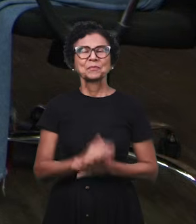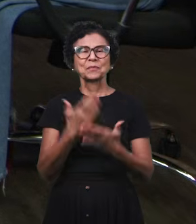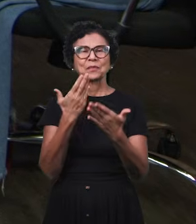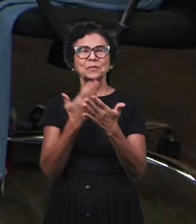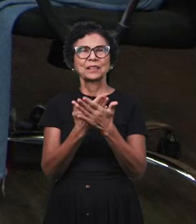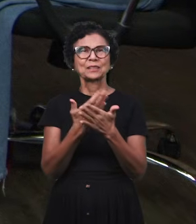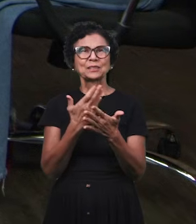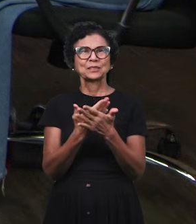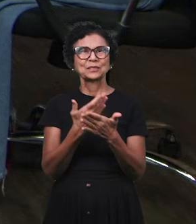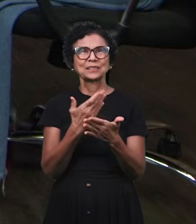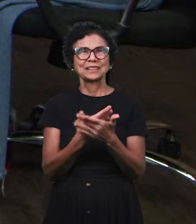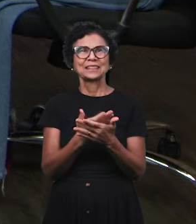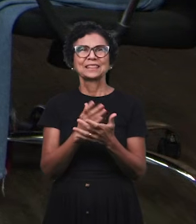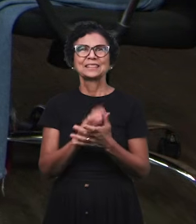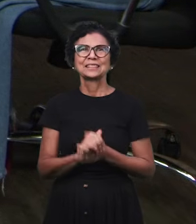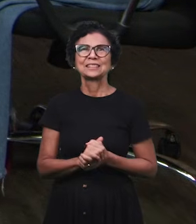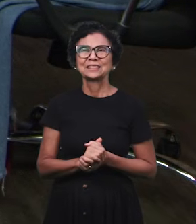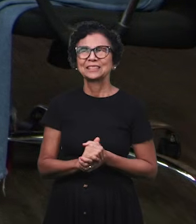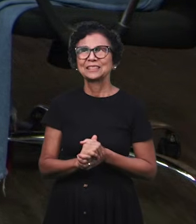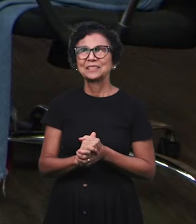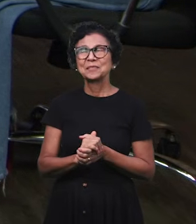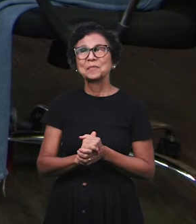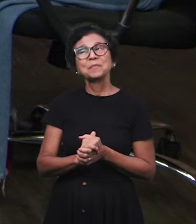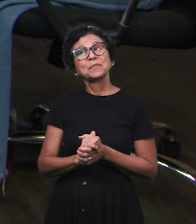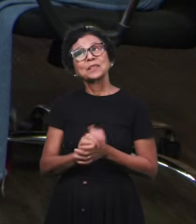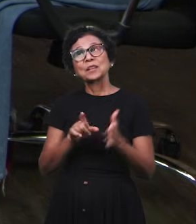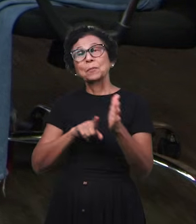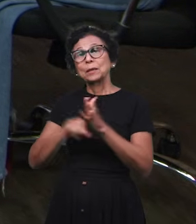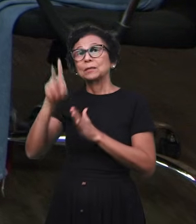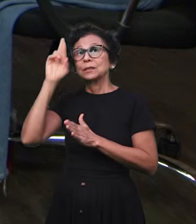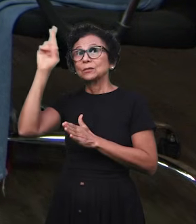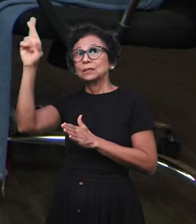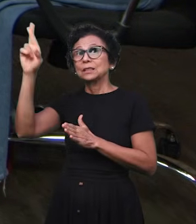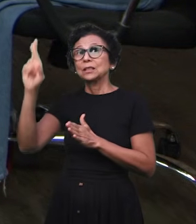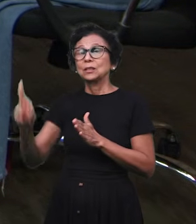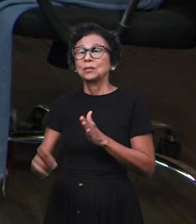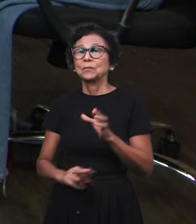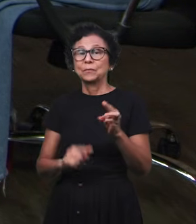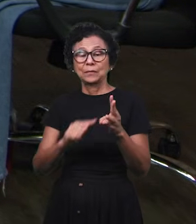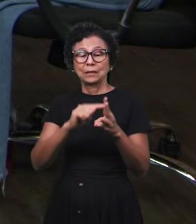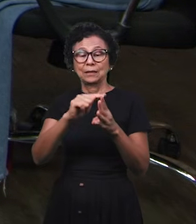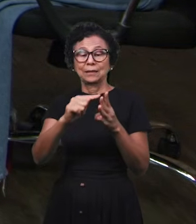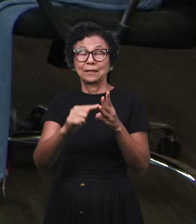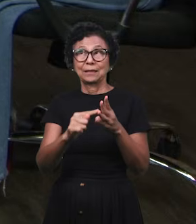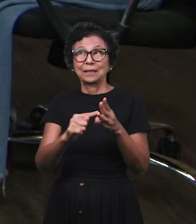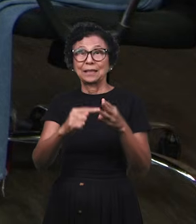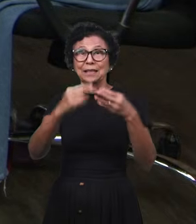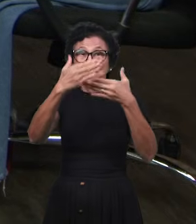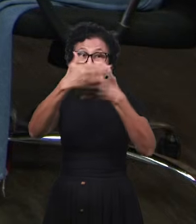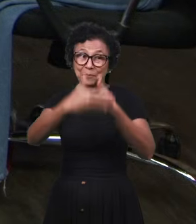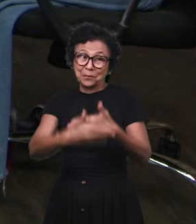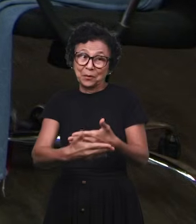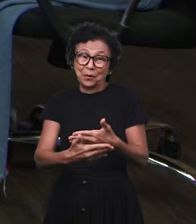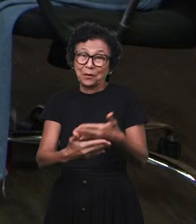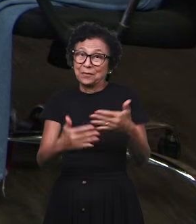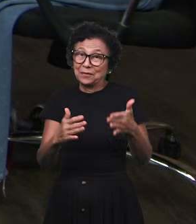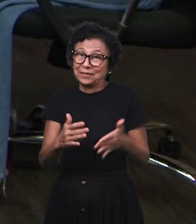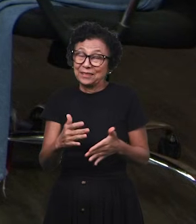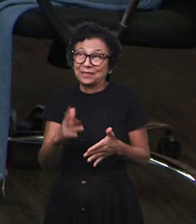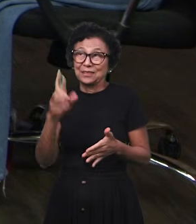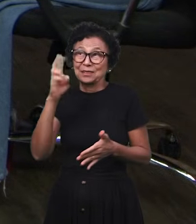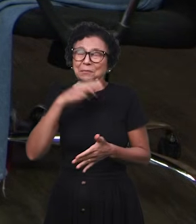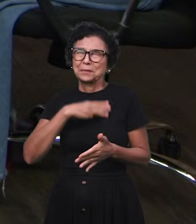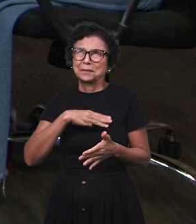direcionou para 3 provas, 3 apenas, 3 peças, sabe? O Senhor foi muito misericordioso, que tudo foi não, só 3, ok?